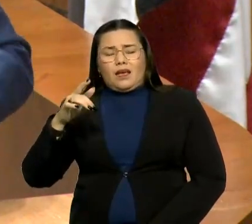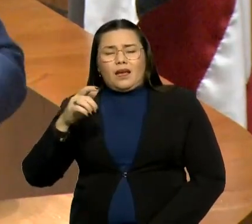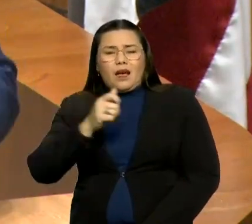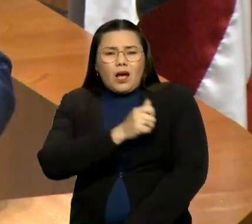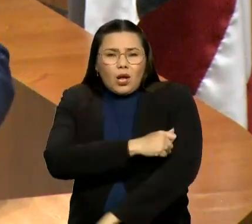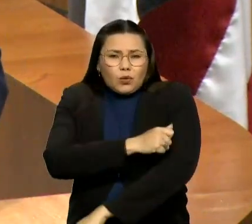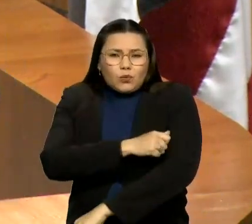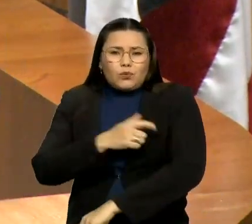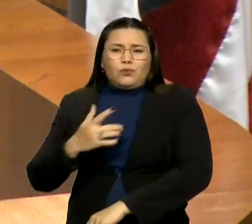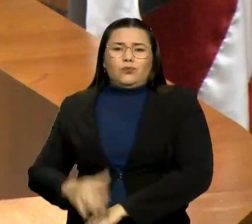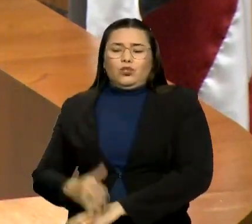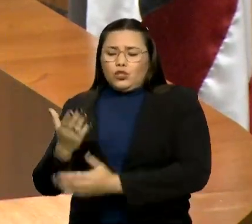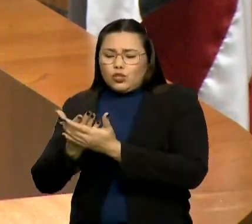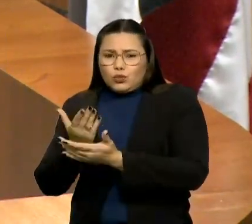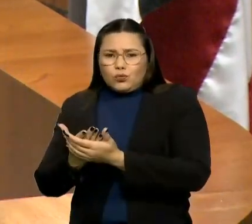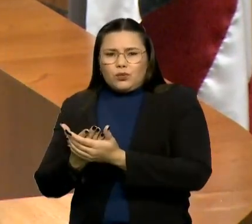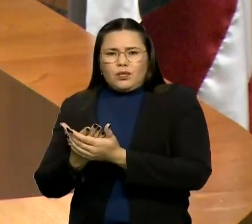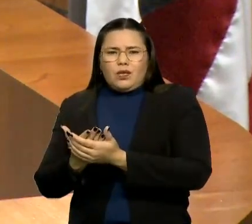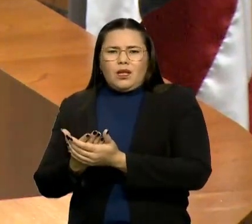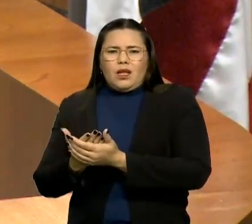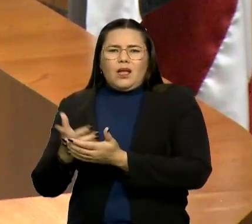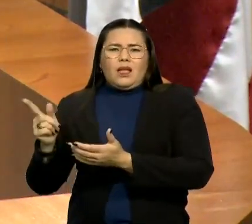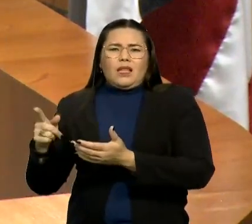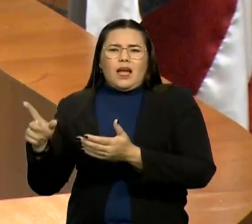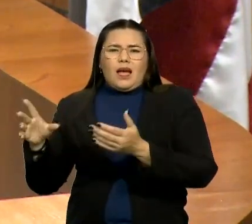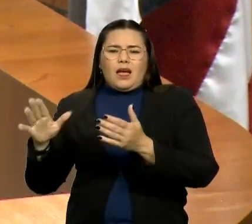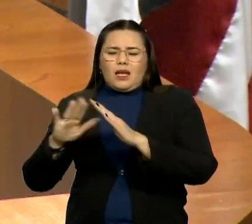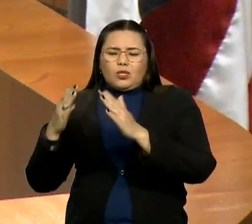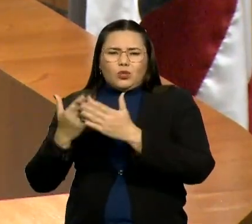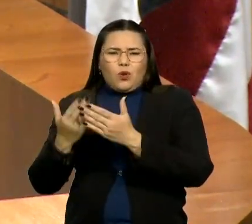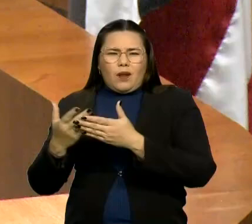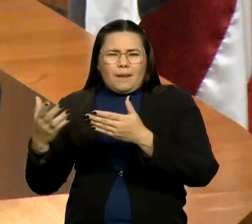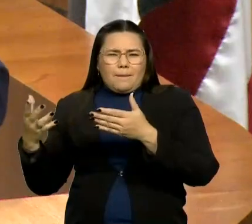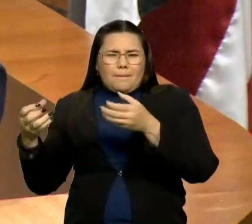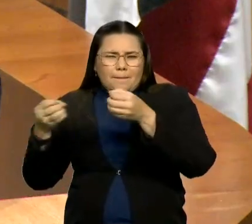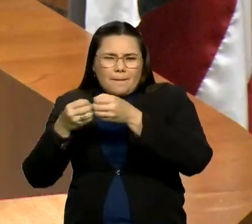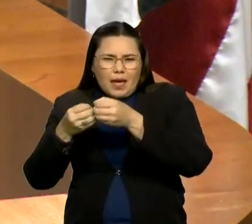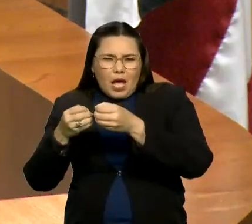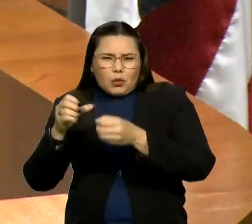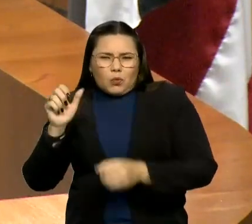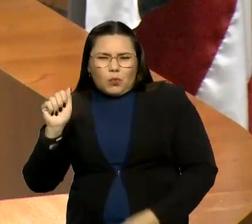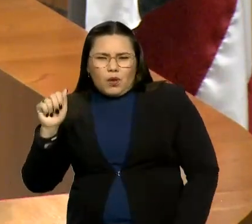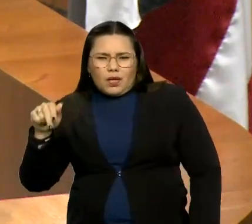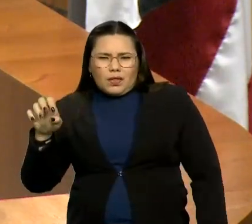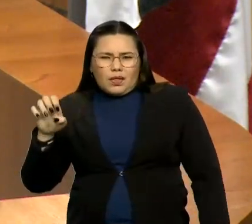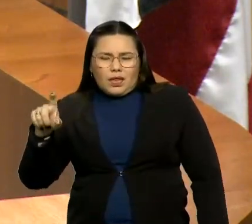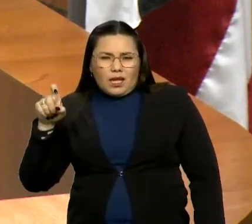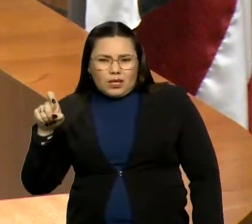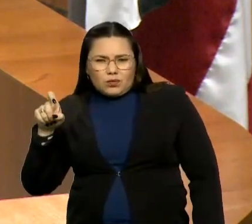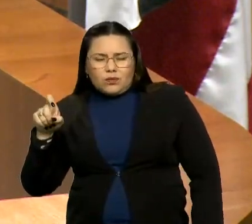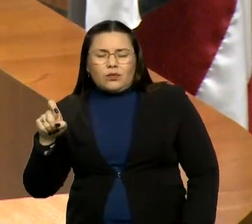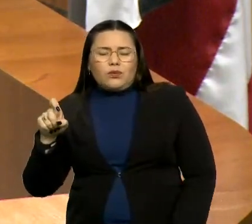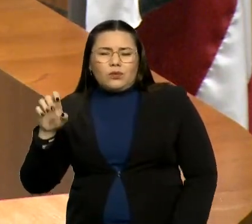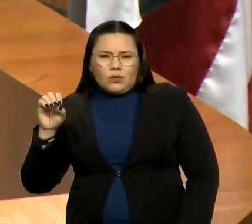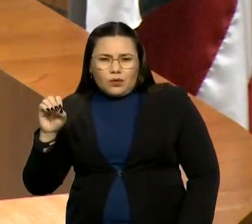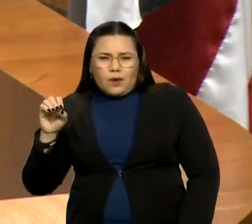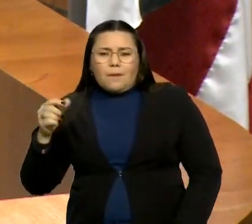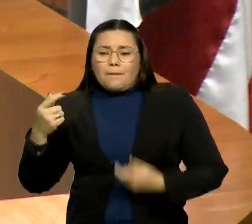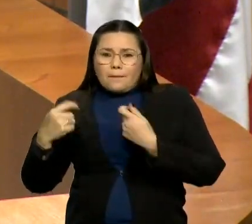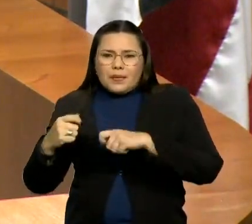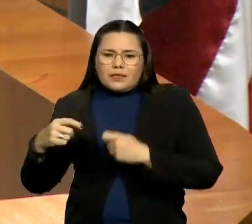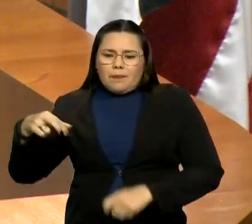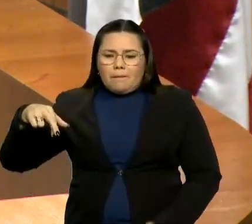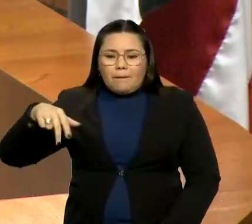perigoso fazer esse trajeto. Enfim, alguns pontos que estamos levantando, fiscalizando com o nosso projeto de olho